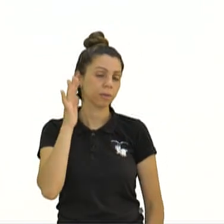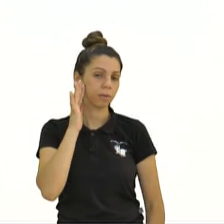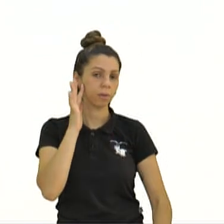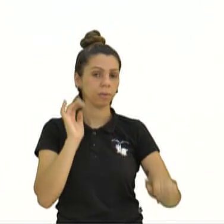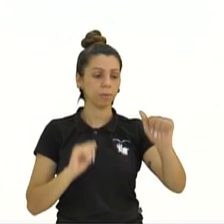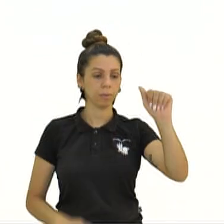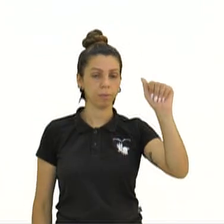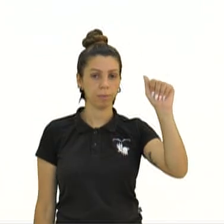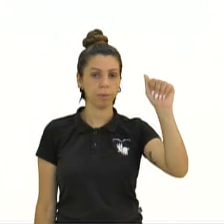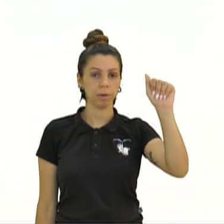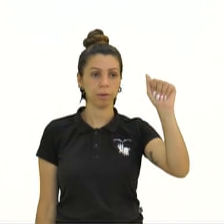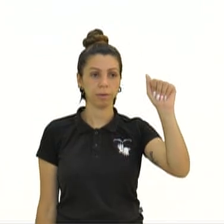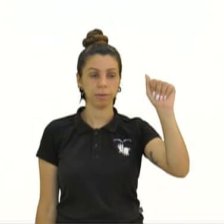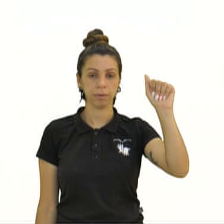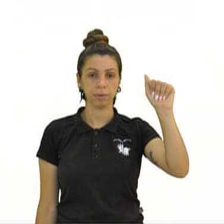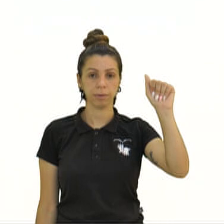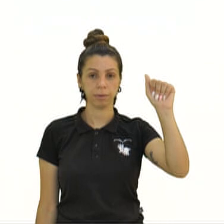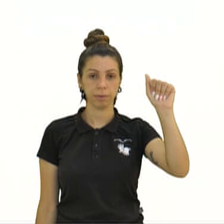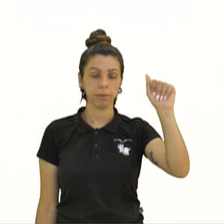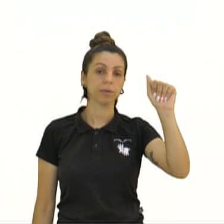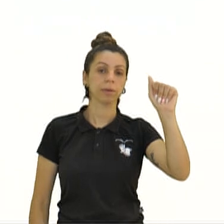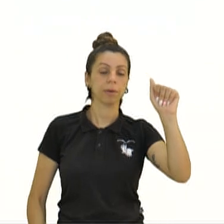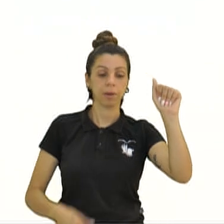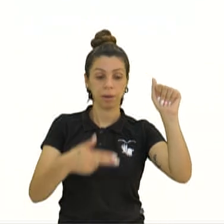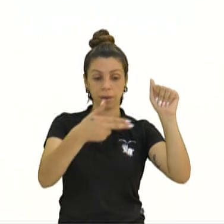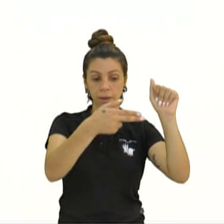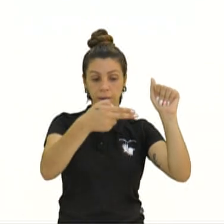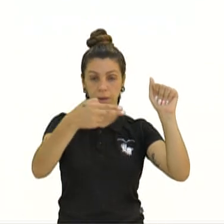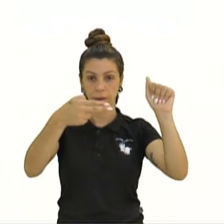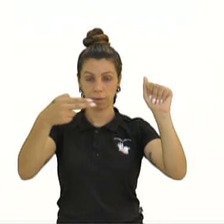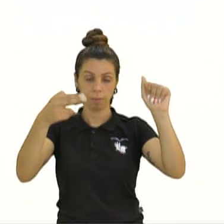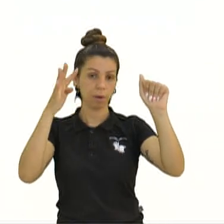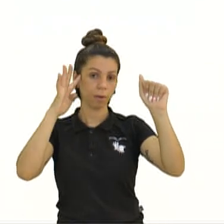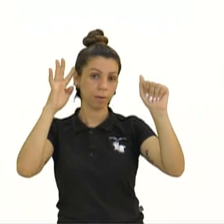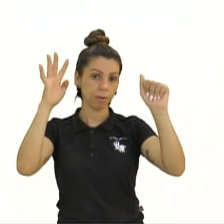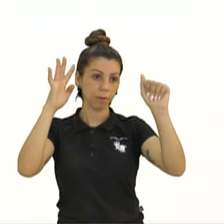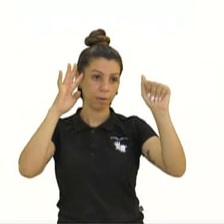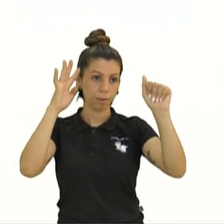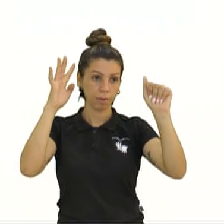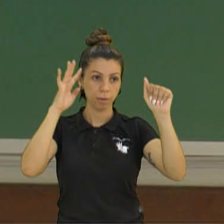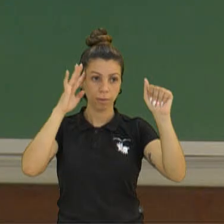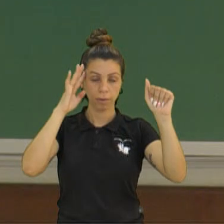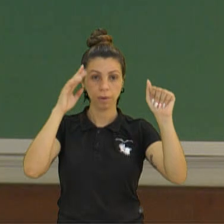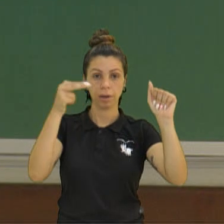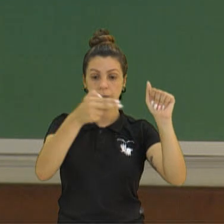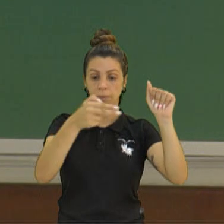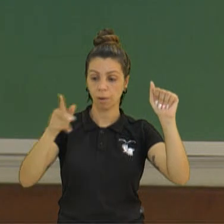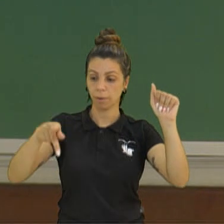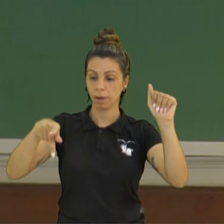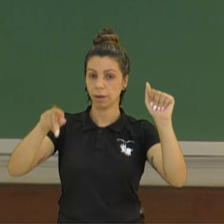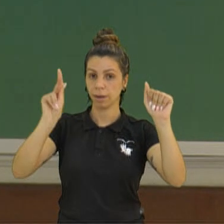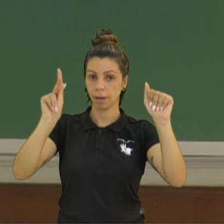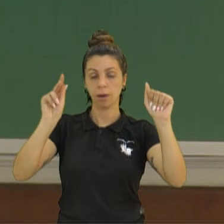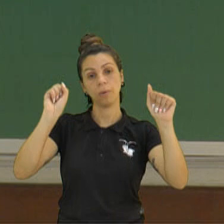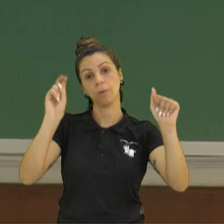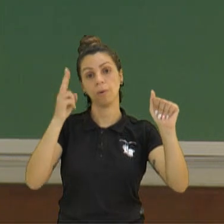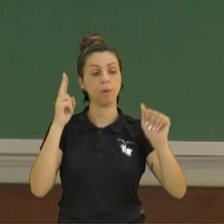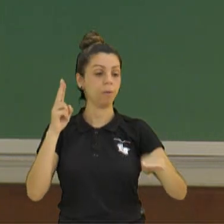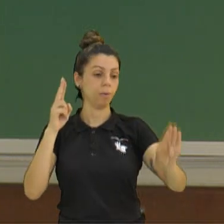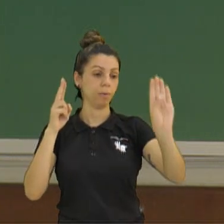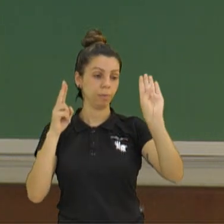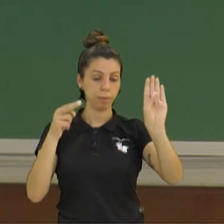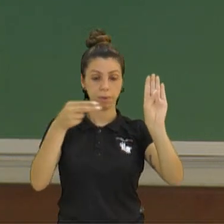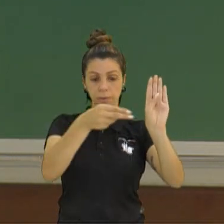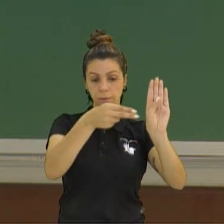A é igual ao produto desse número que nós pensamos pela grandeza B. Ou o contrário, o B é o